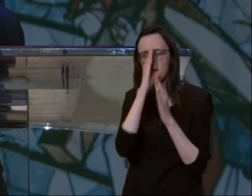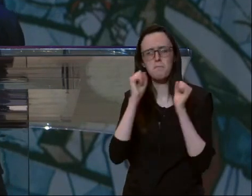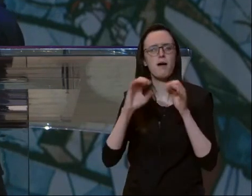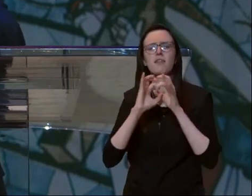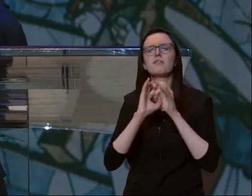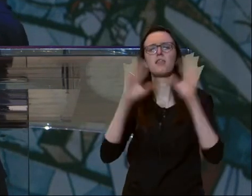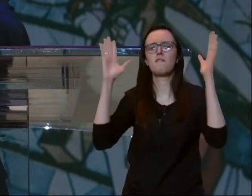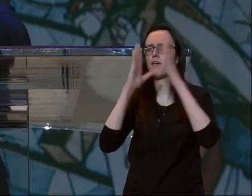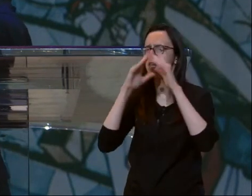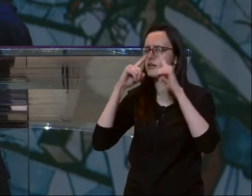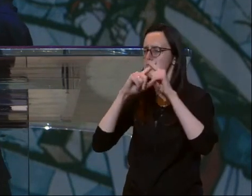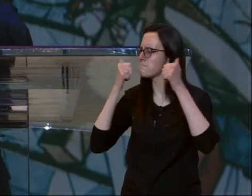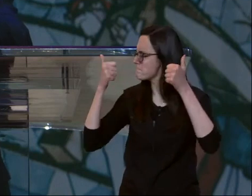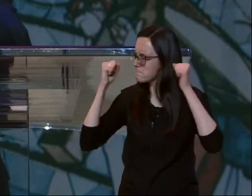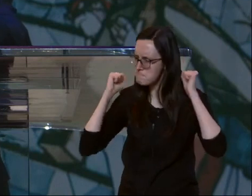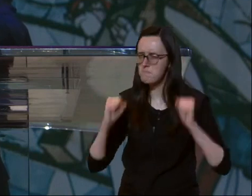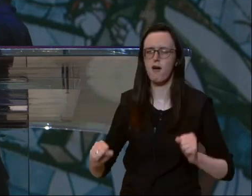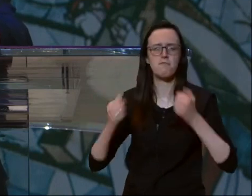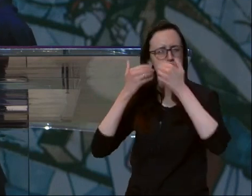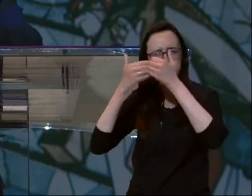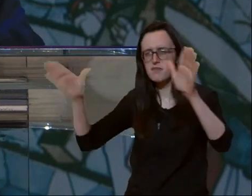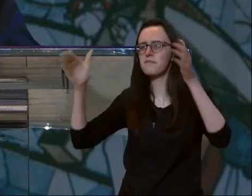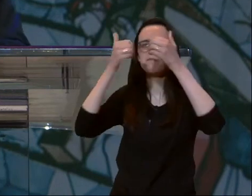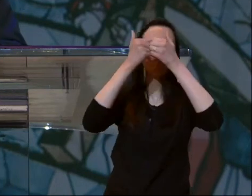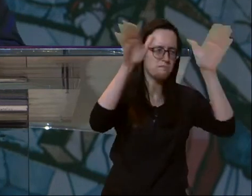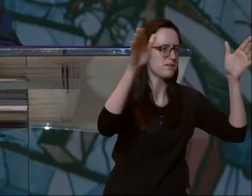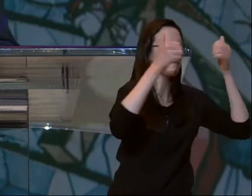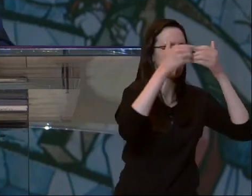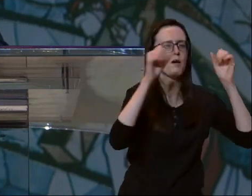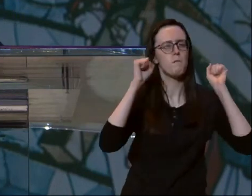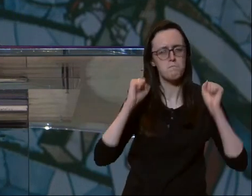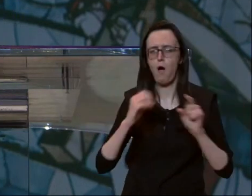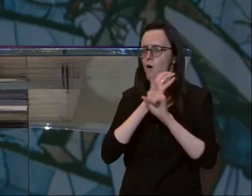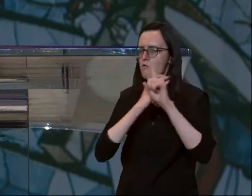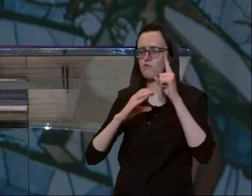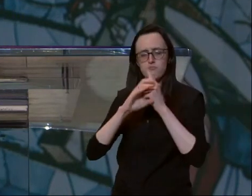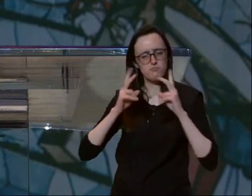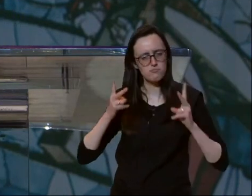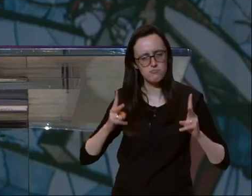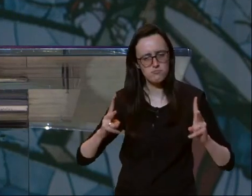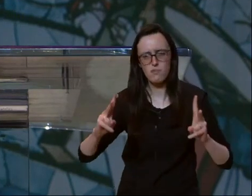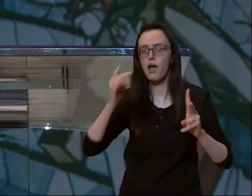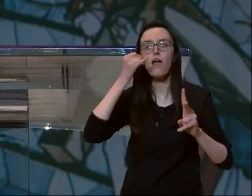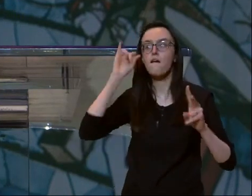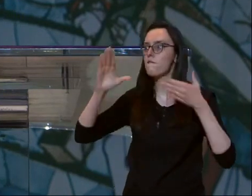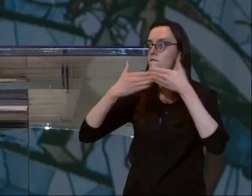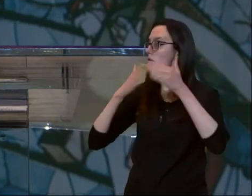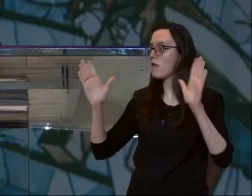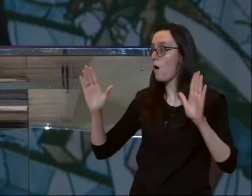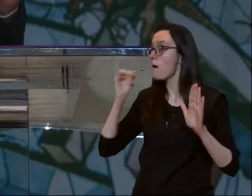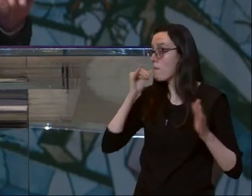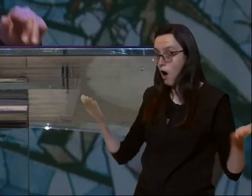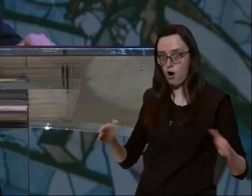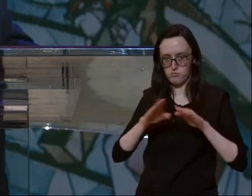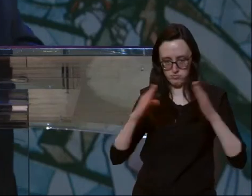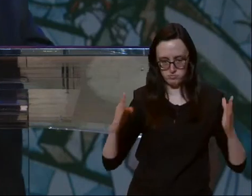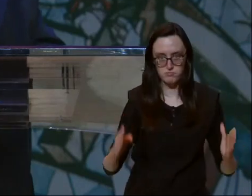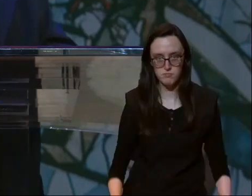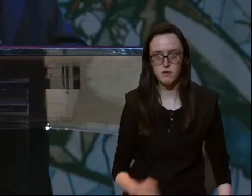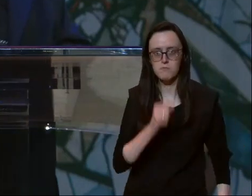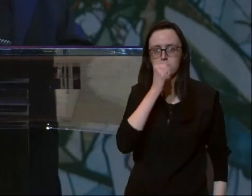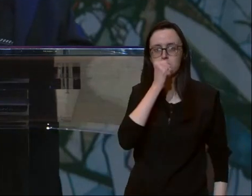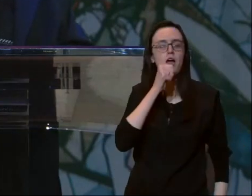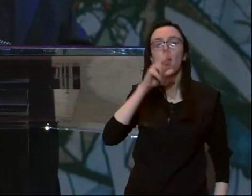livre, as igrejas continuem abertas, cultuando ao Senhor, que este púlpito aqui, como até hoje nunca